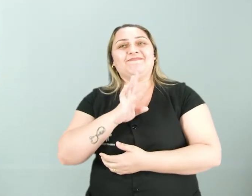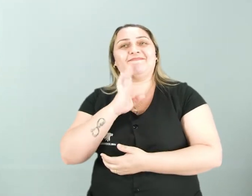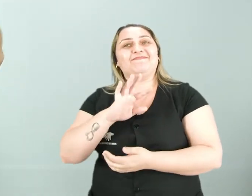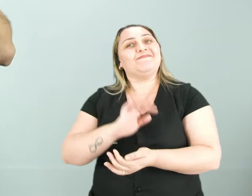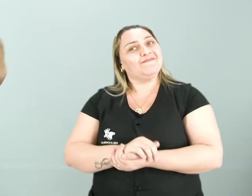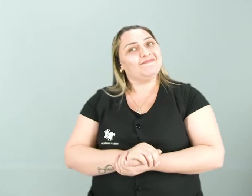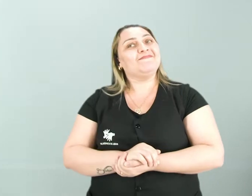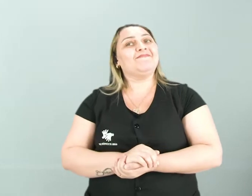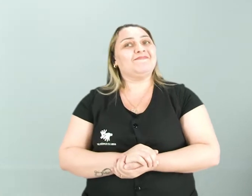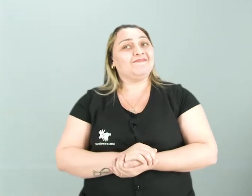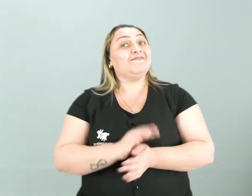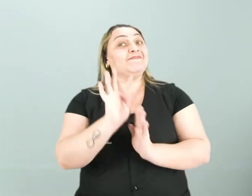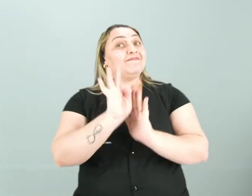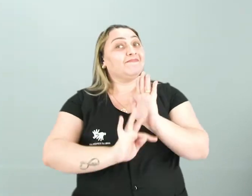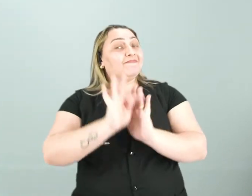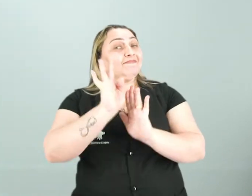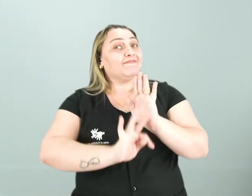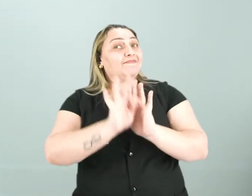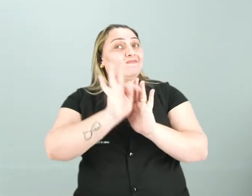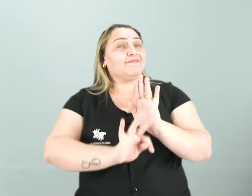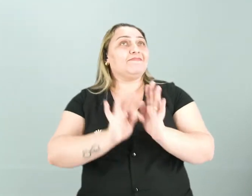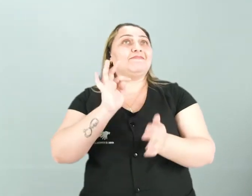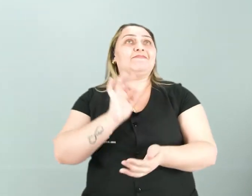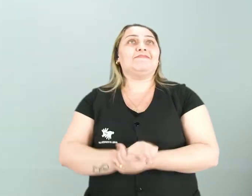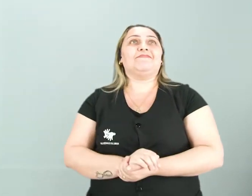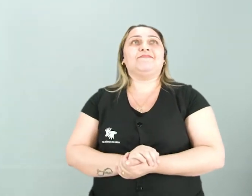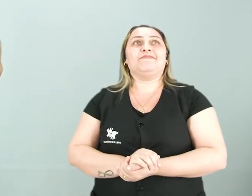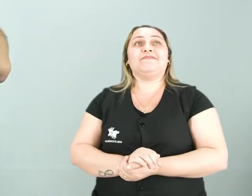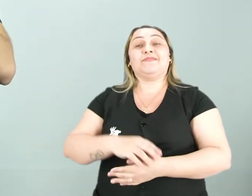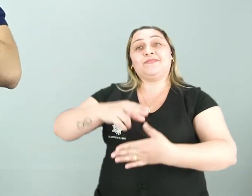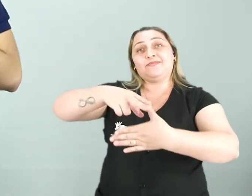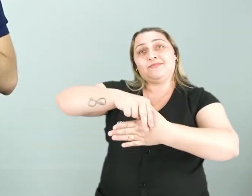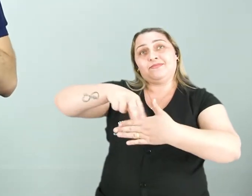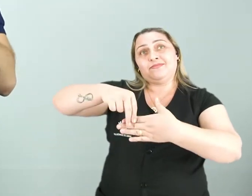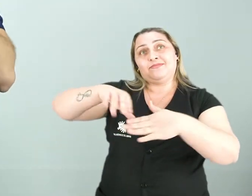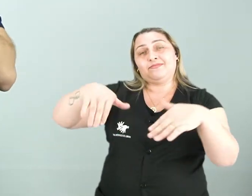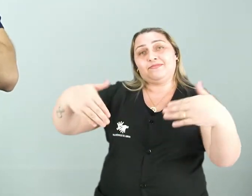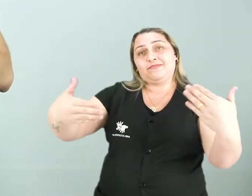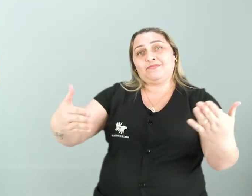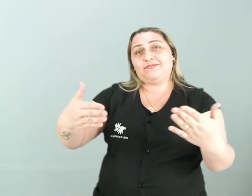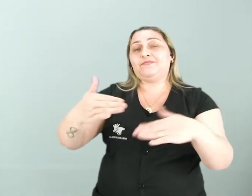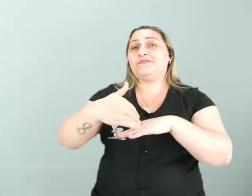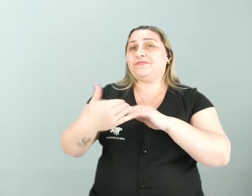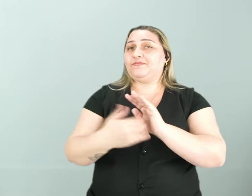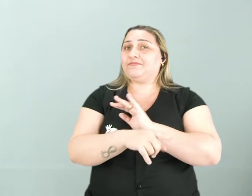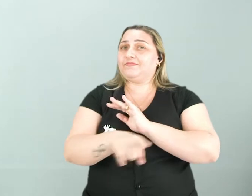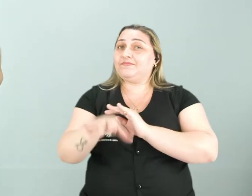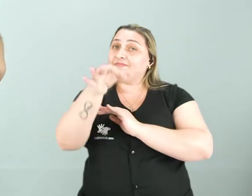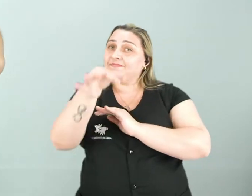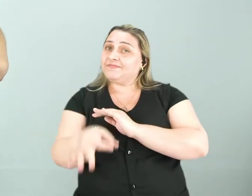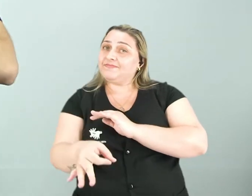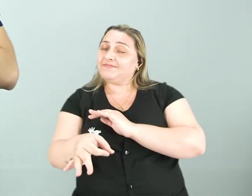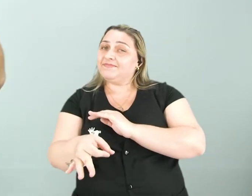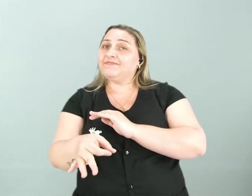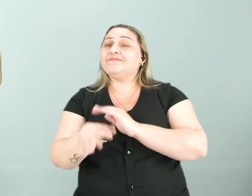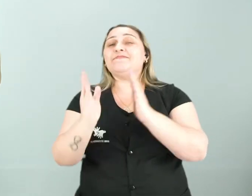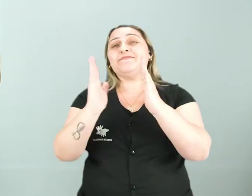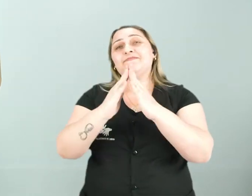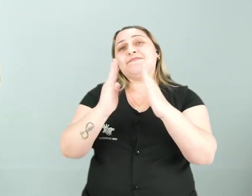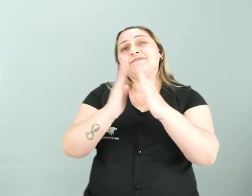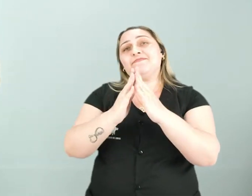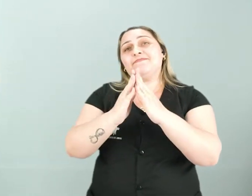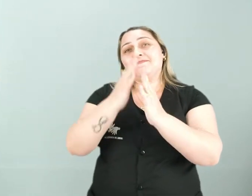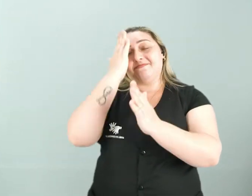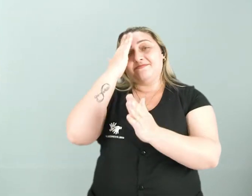Muito legal. É um texto, é um cordel. Como todo mundo aí acertou, né? Todo mundo aí em casa acertou,